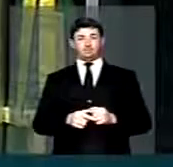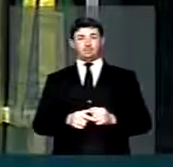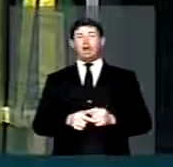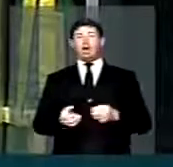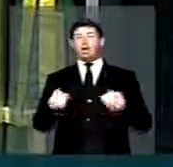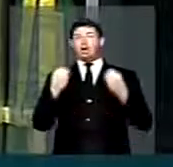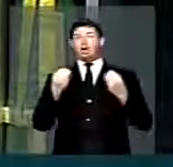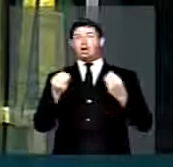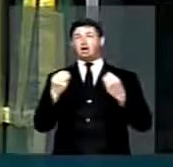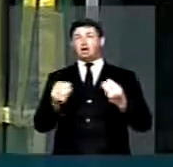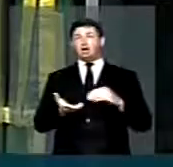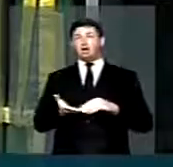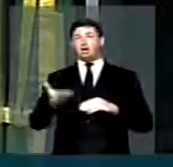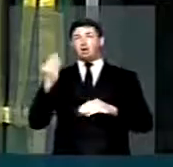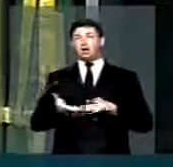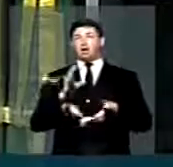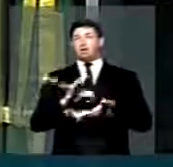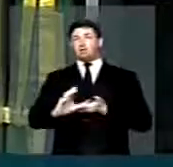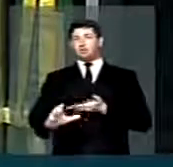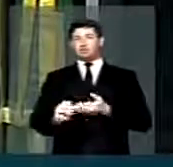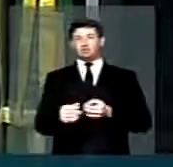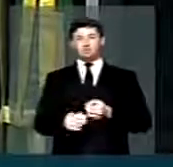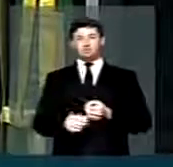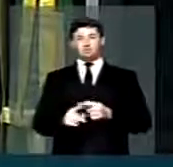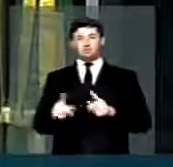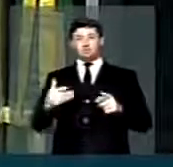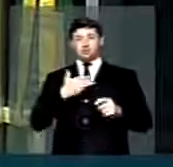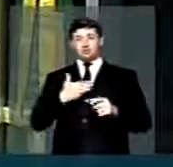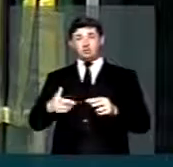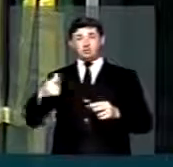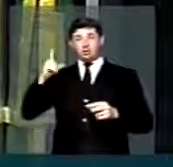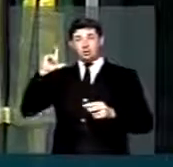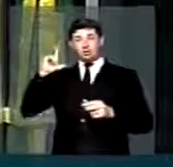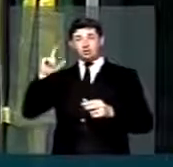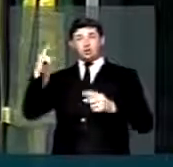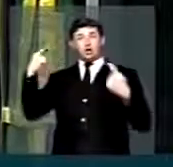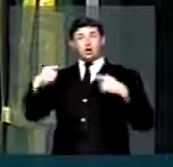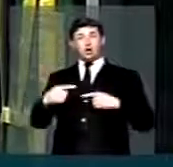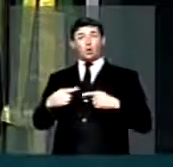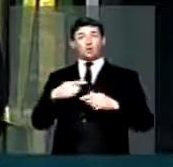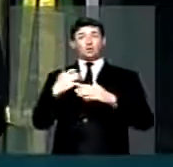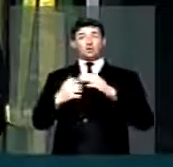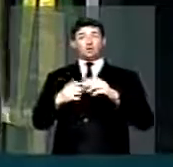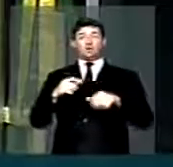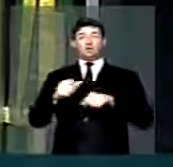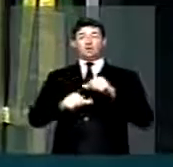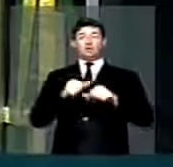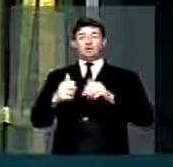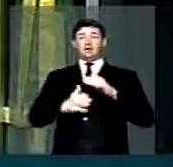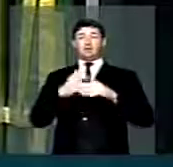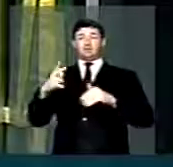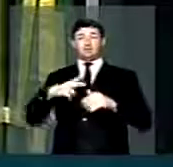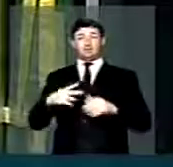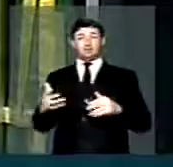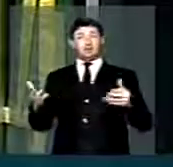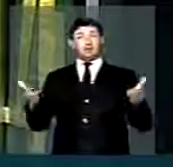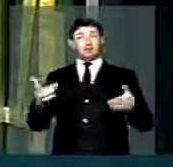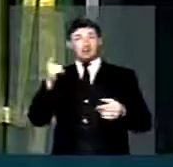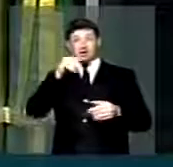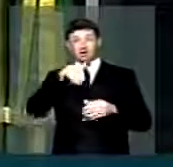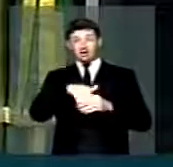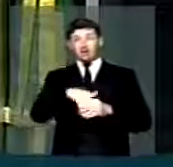Como que aumenta a taxa de investimento? Se o governo até ontem era contra as privatizações, aliás, ganhou a eleição